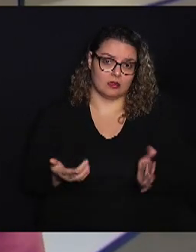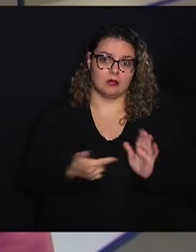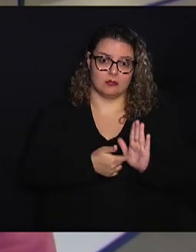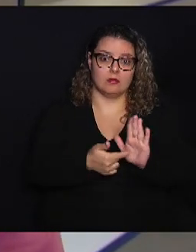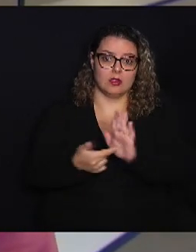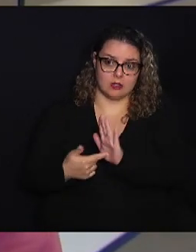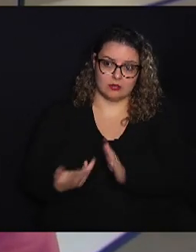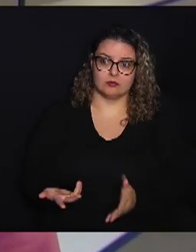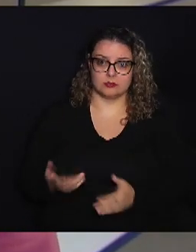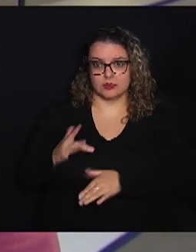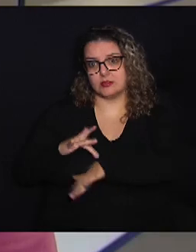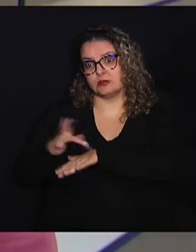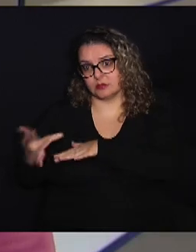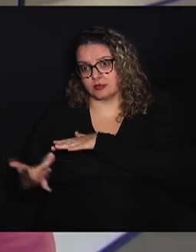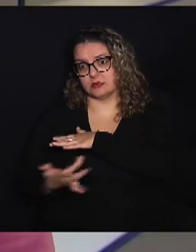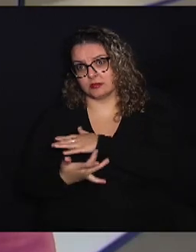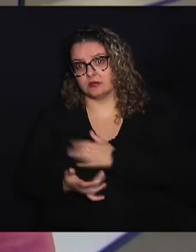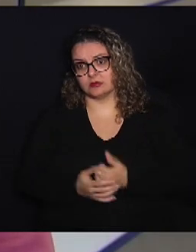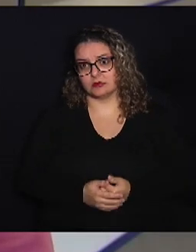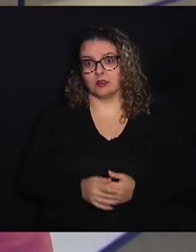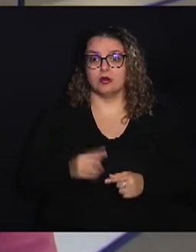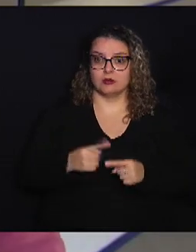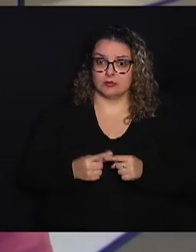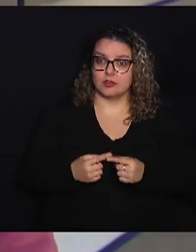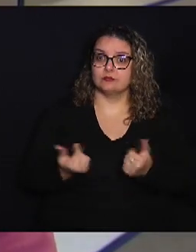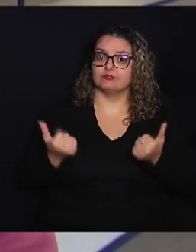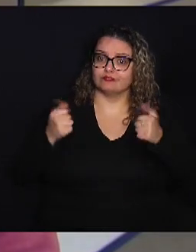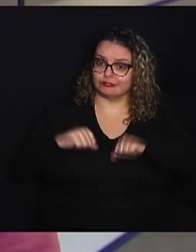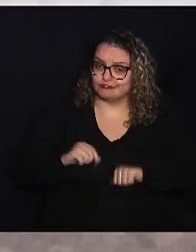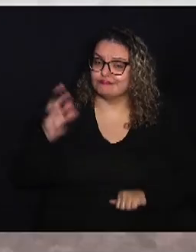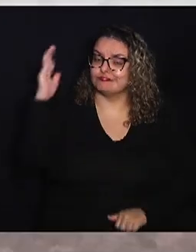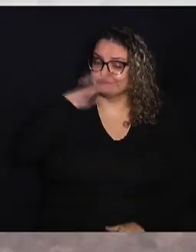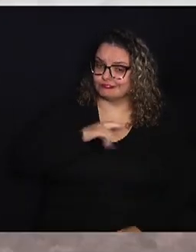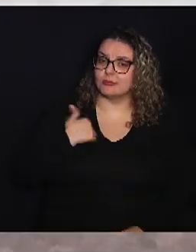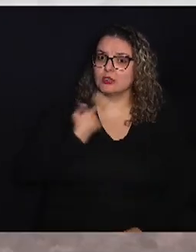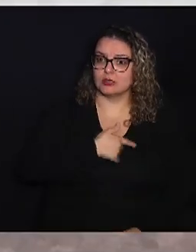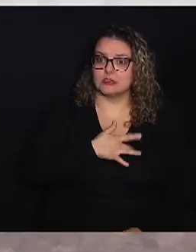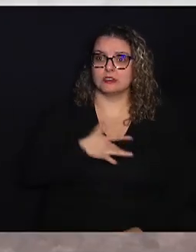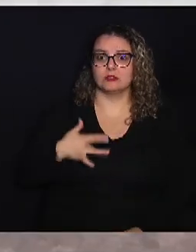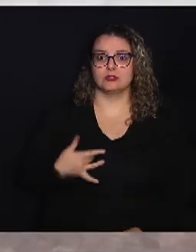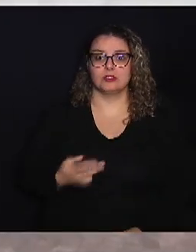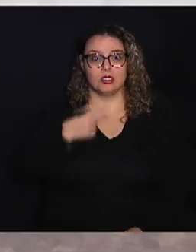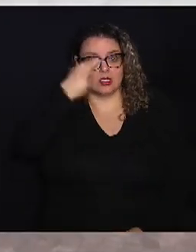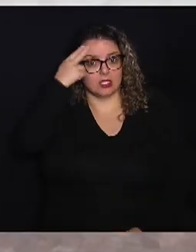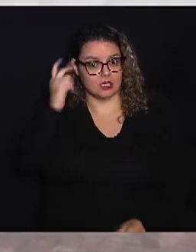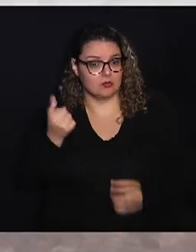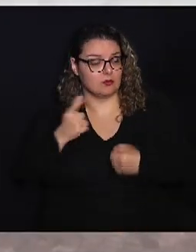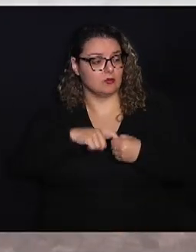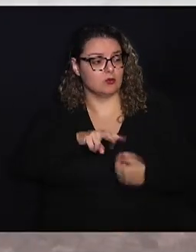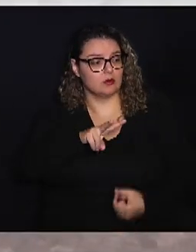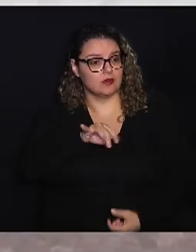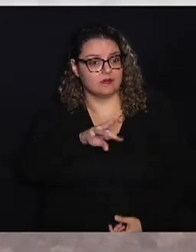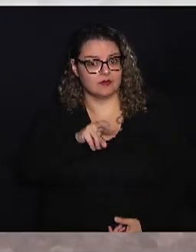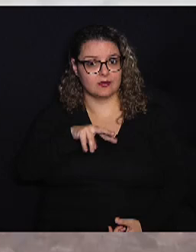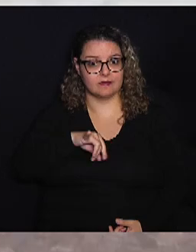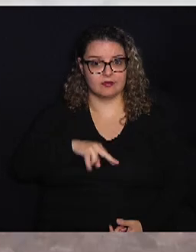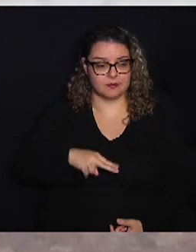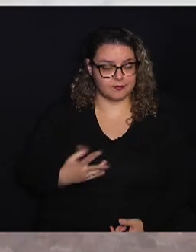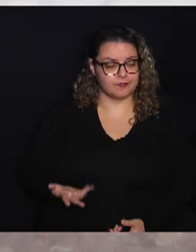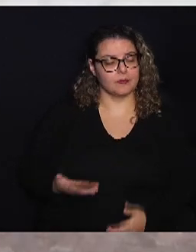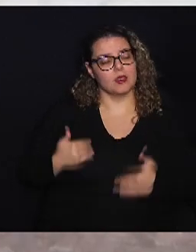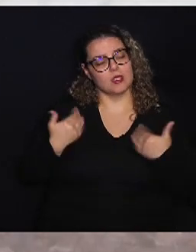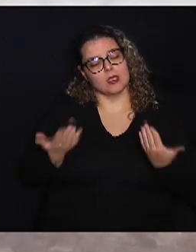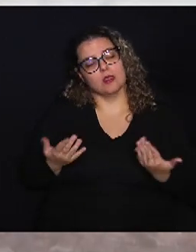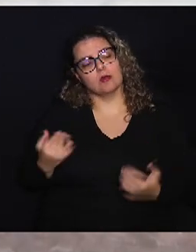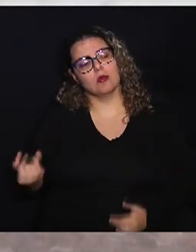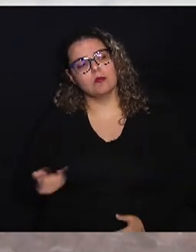em suas redes sociais, porque isso pode trazer um mal tremendo para a nossa saúde. Gabriel, voltamos aqui com a Vivian. Ô Vivian, qual que é a importância, né,